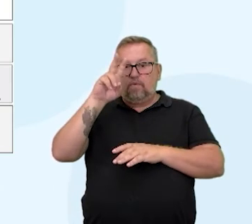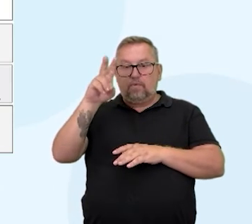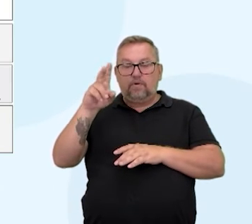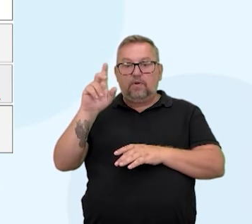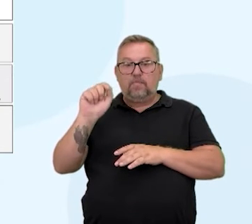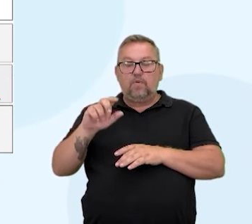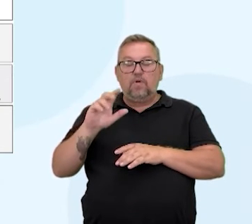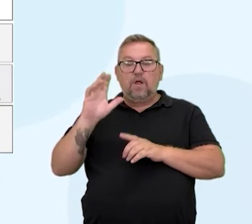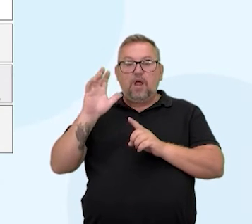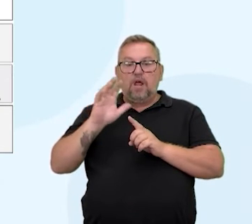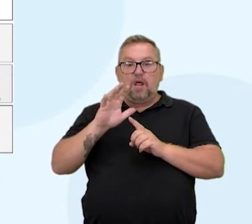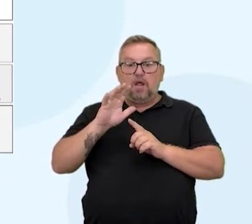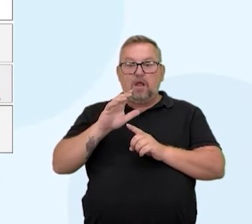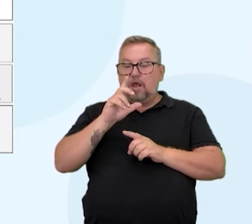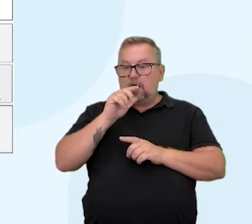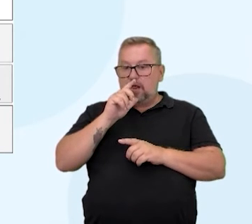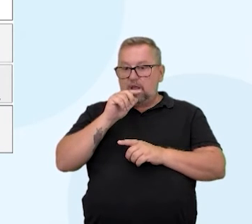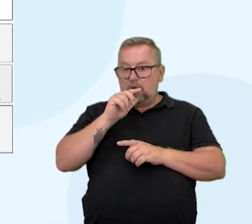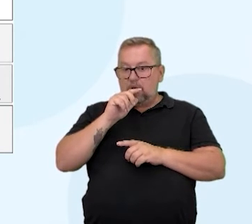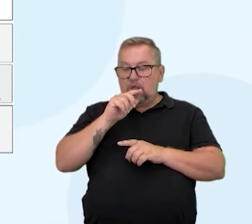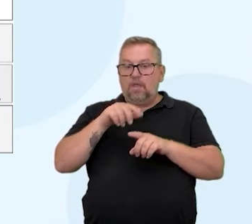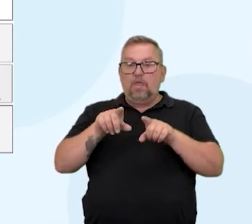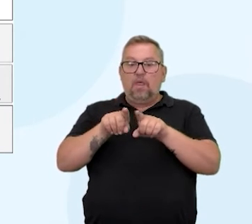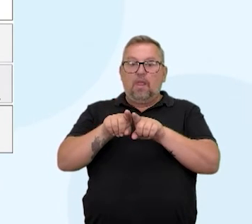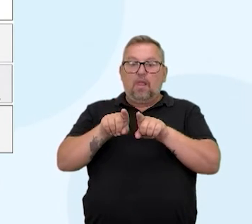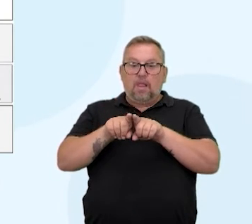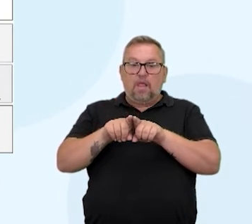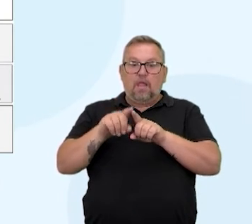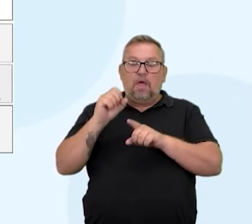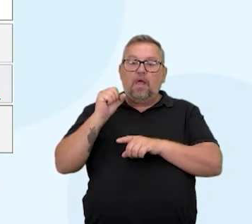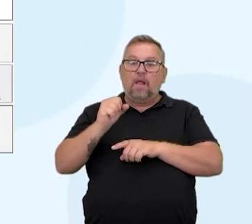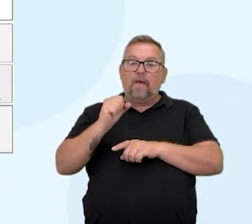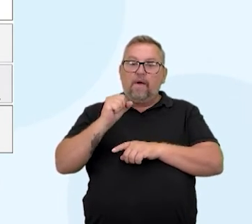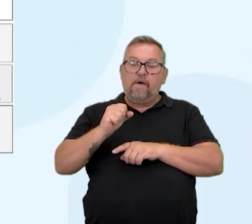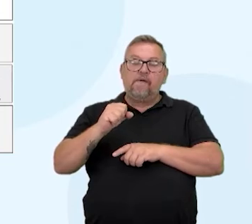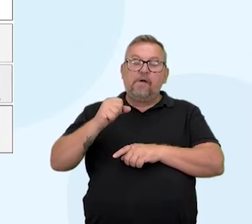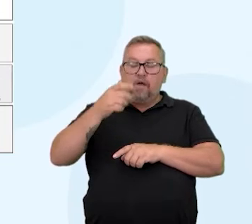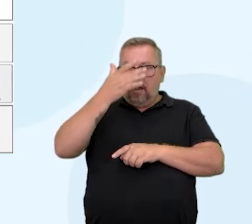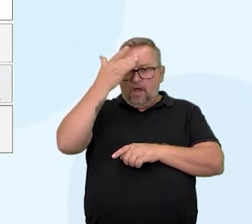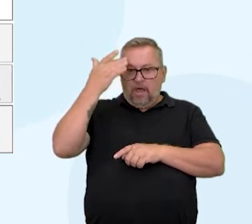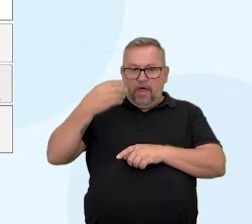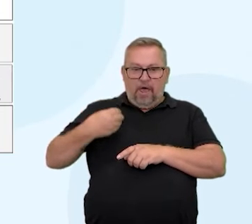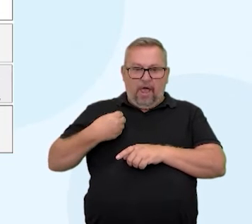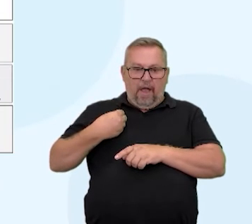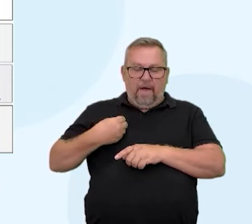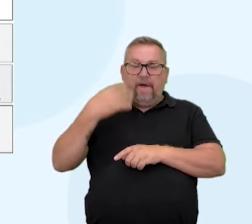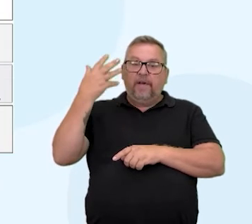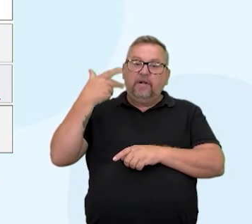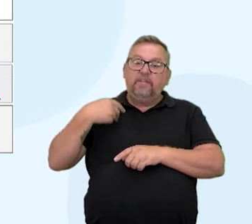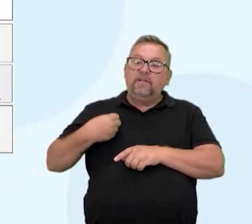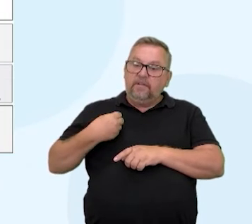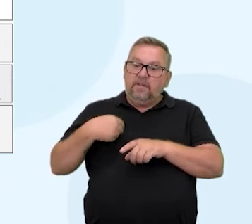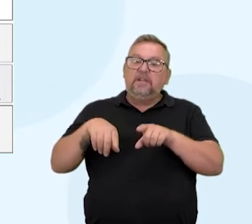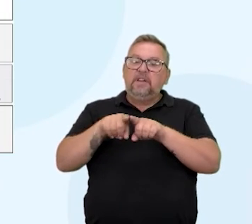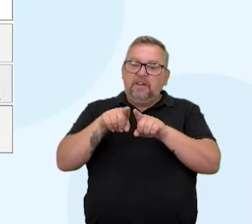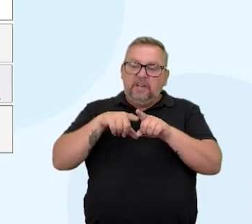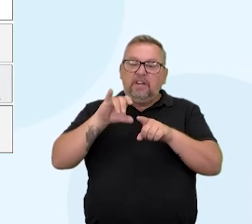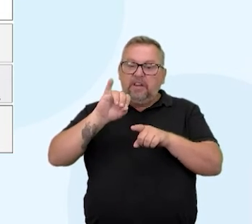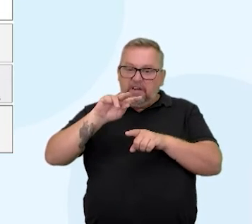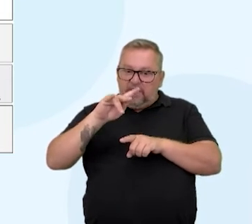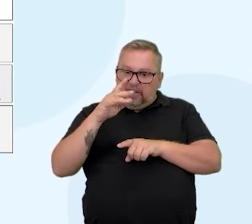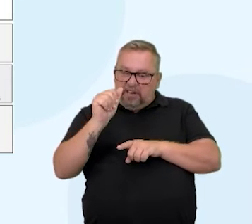podem contaminar a água, como também podem matar aí os seres vivos próximos. Então nós sabemos aí que tem ilhas